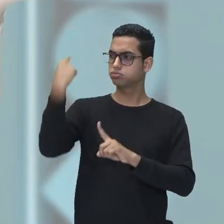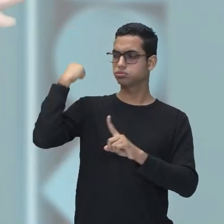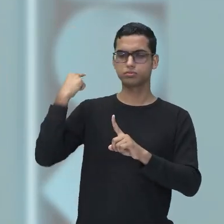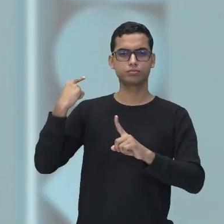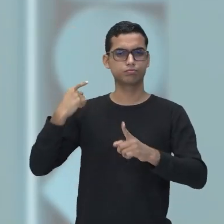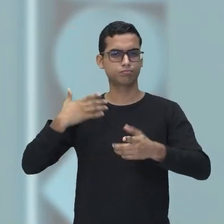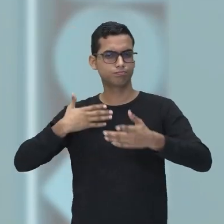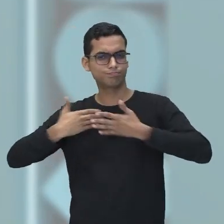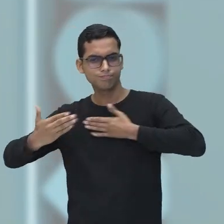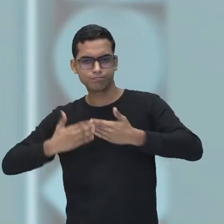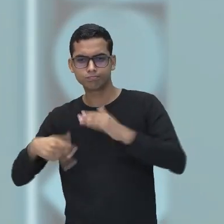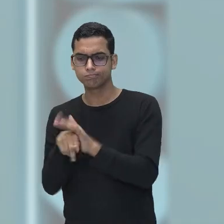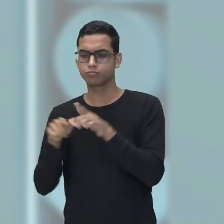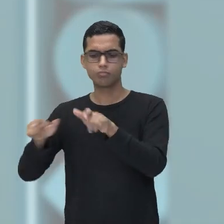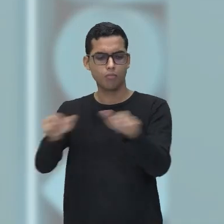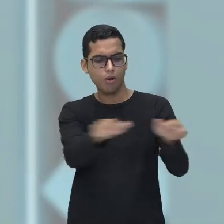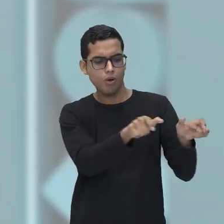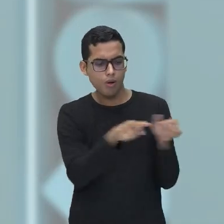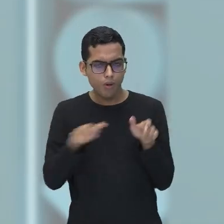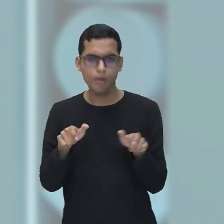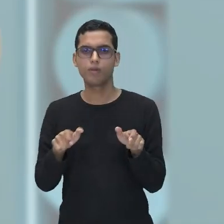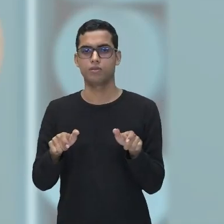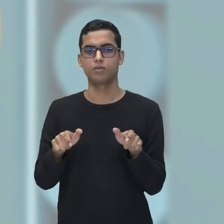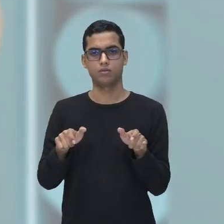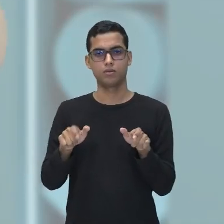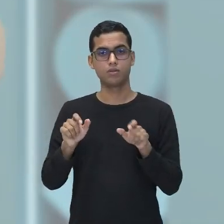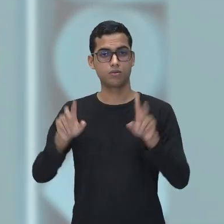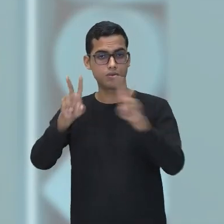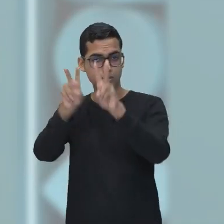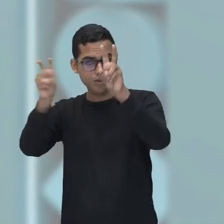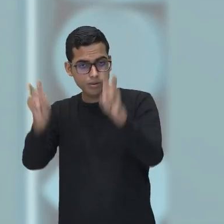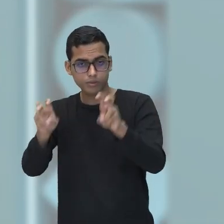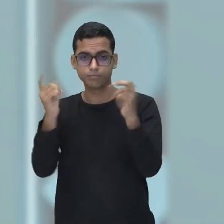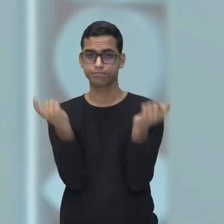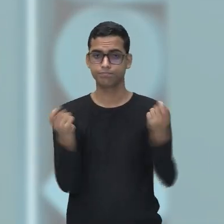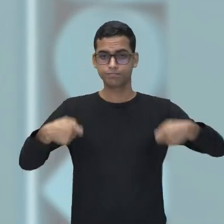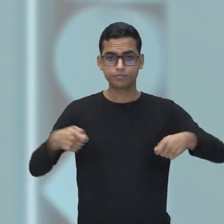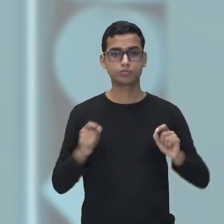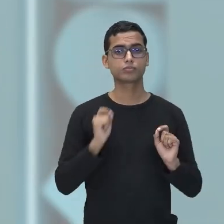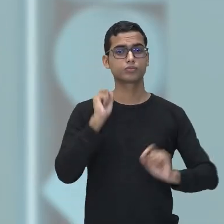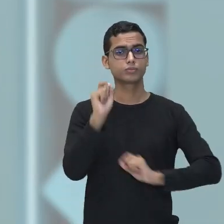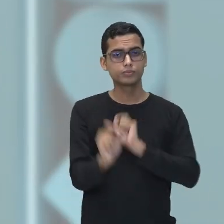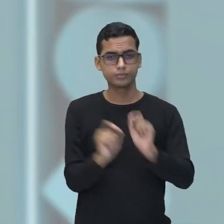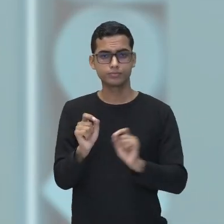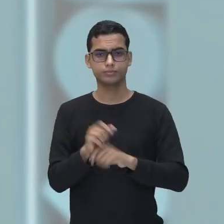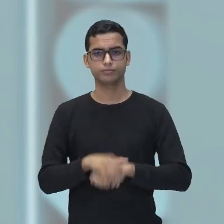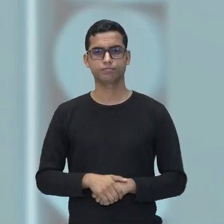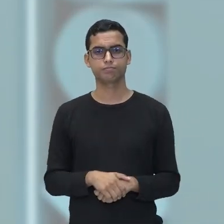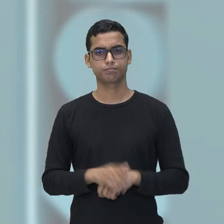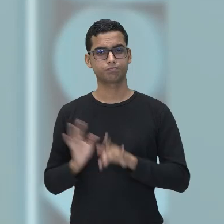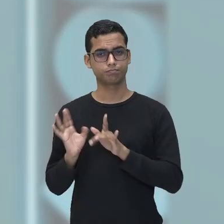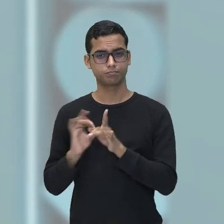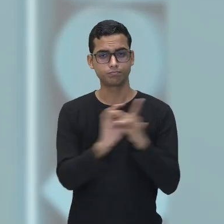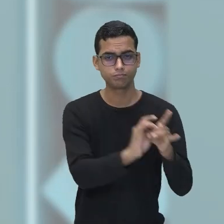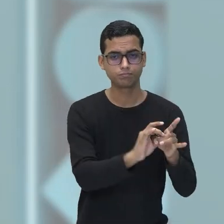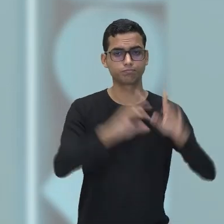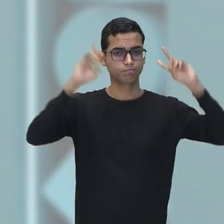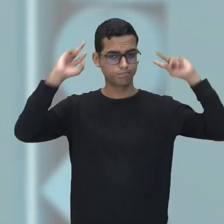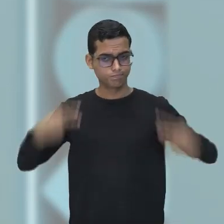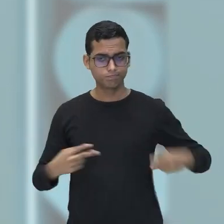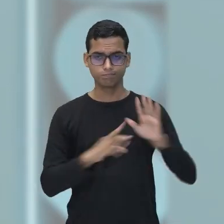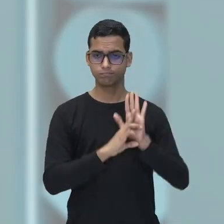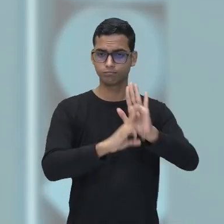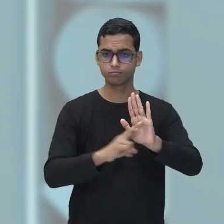do lugar que se está no mundo, são temáticas, são questões que podem fazer sentido para o ser humano,